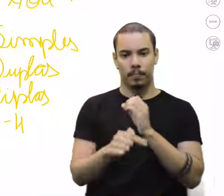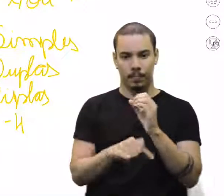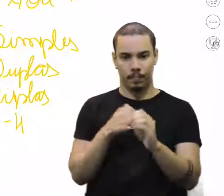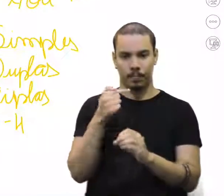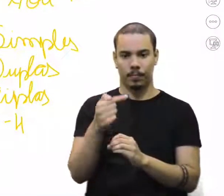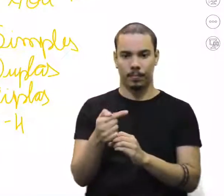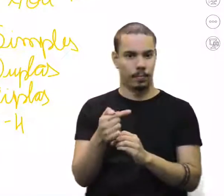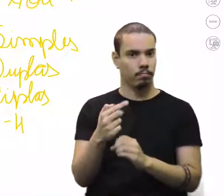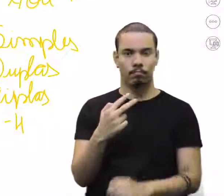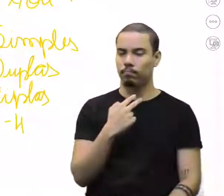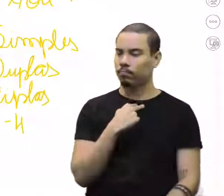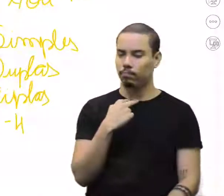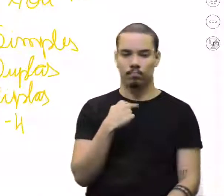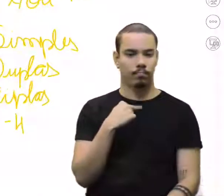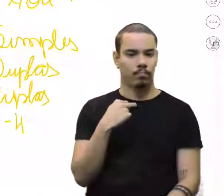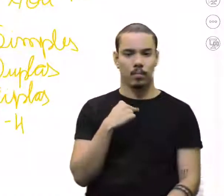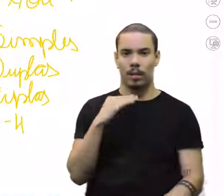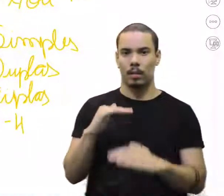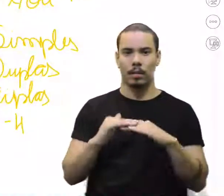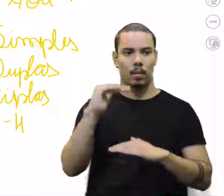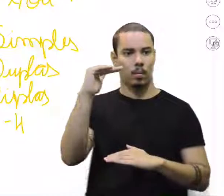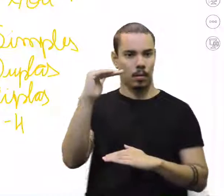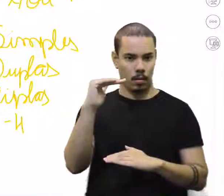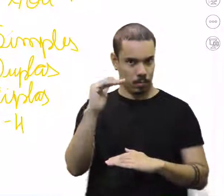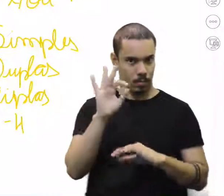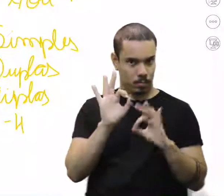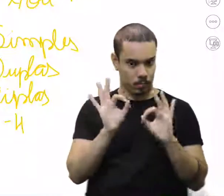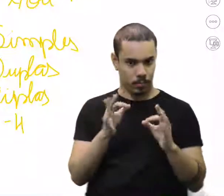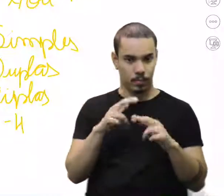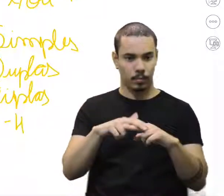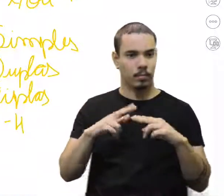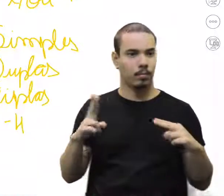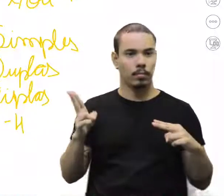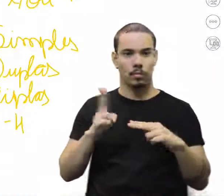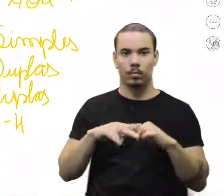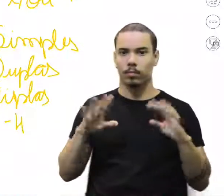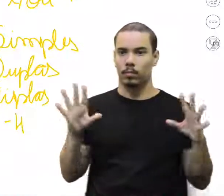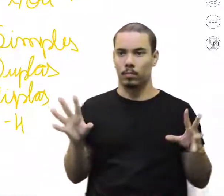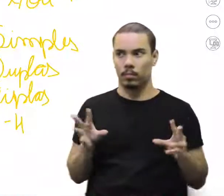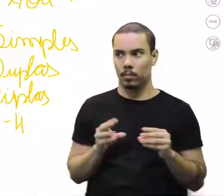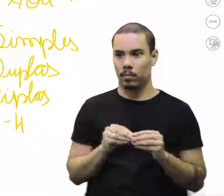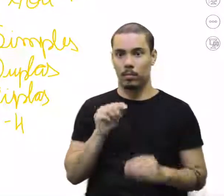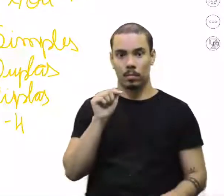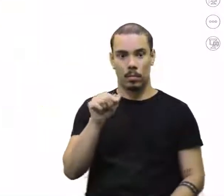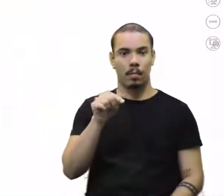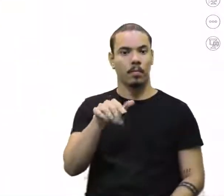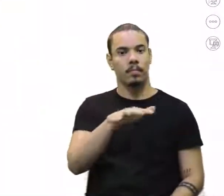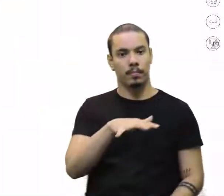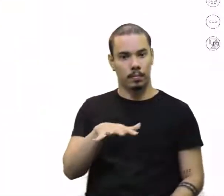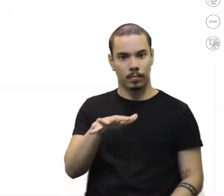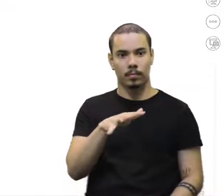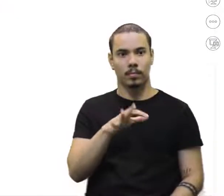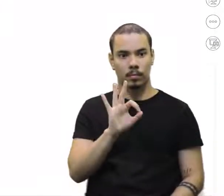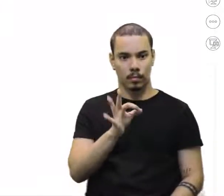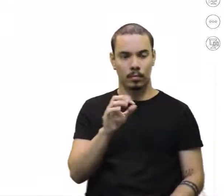da cadeia. Ele não pode estar na extremidade, tá? E aí a gente fecha essa parte da classificação e vamos